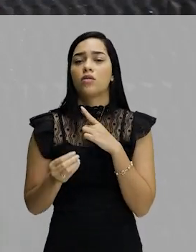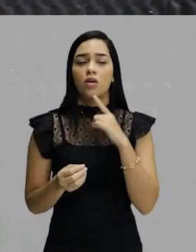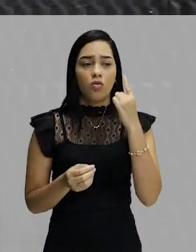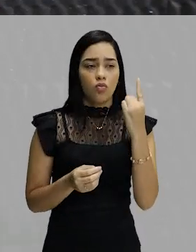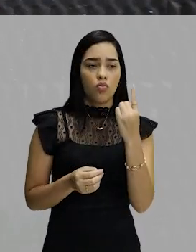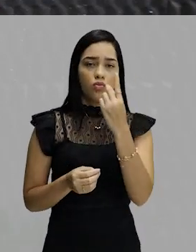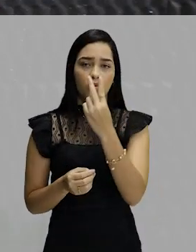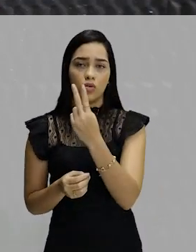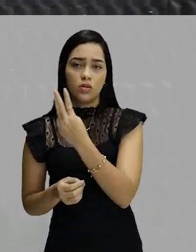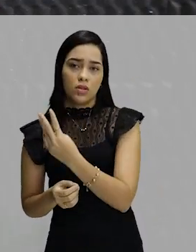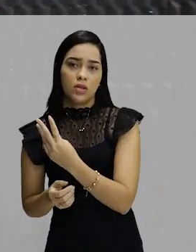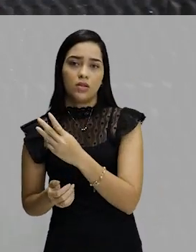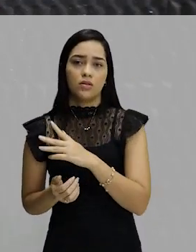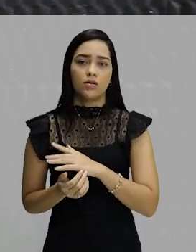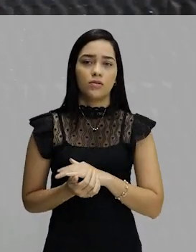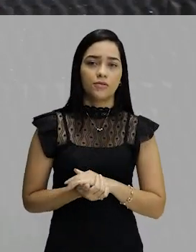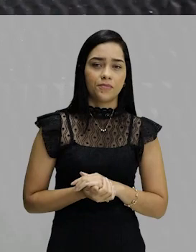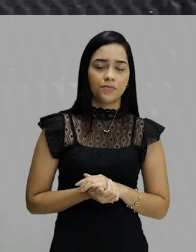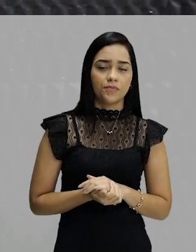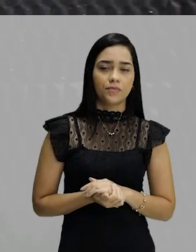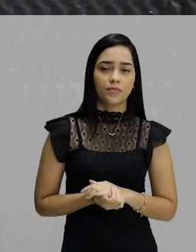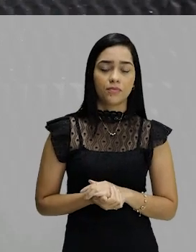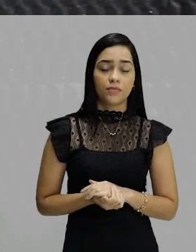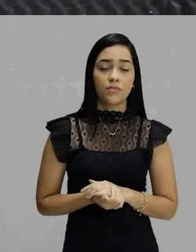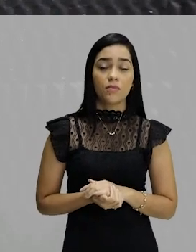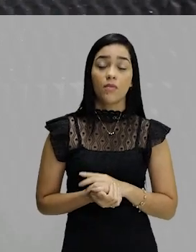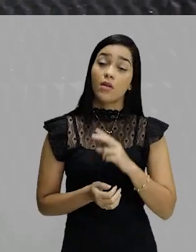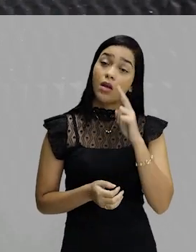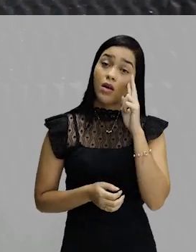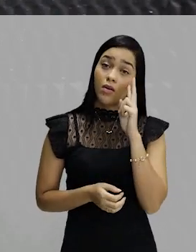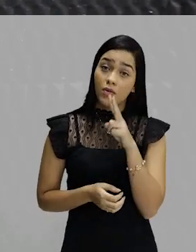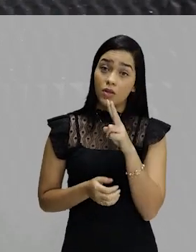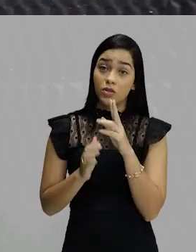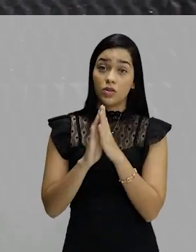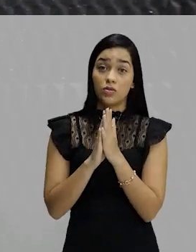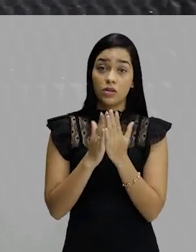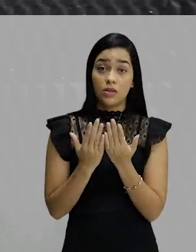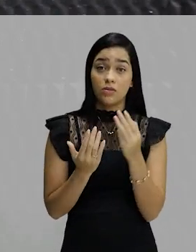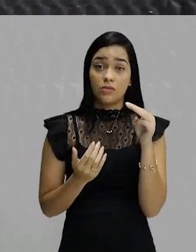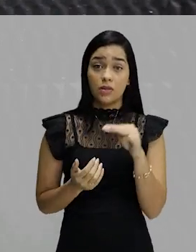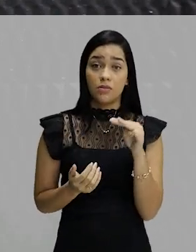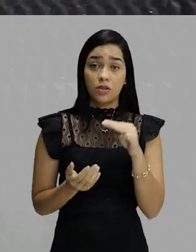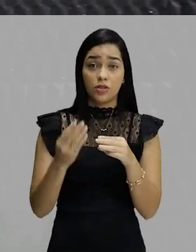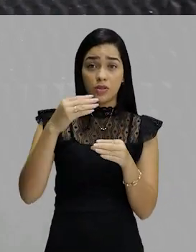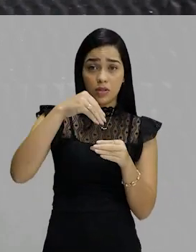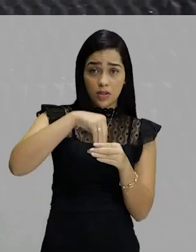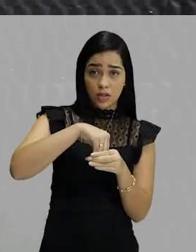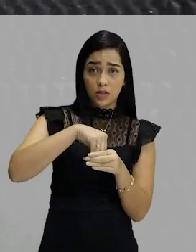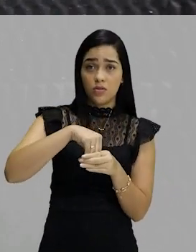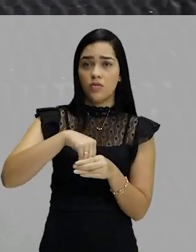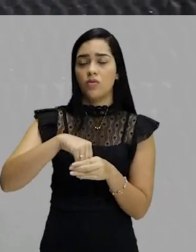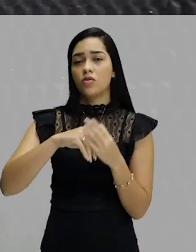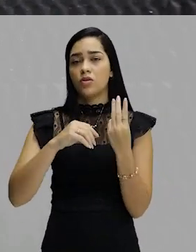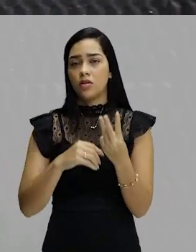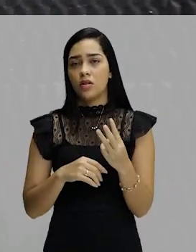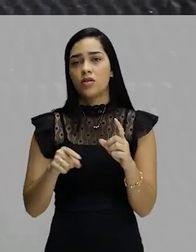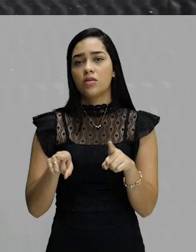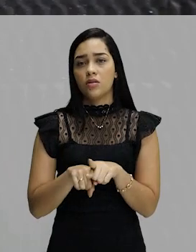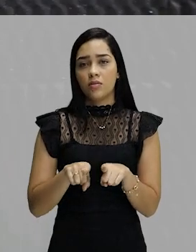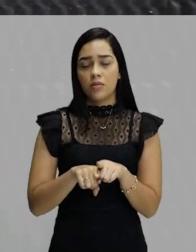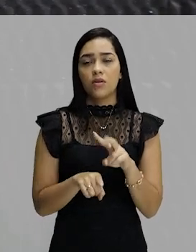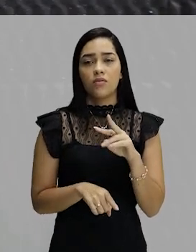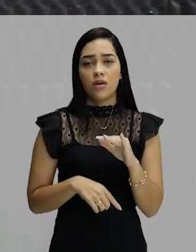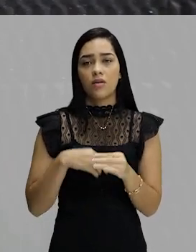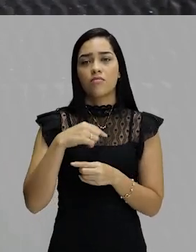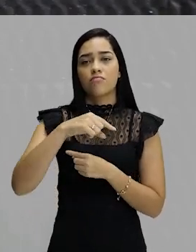volume 1, volume 2 e volume 3. Então, veja que os livros de matemática dentro desse bloco de 3, eles também vão